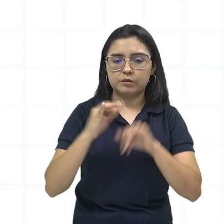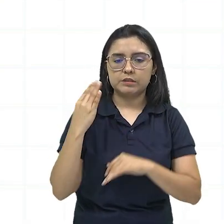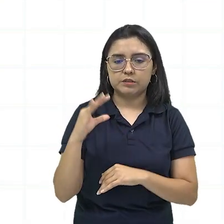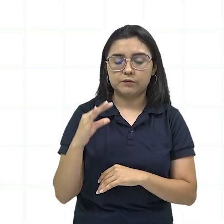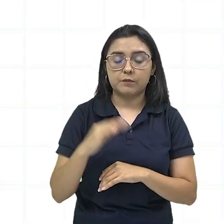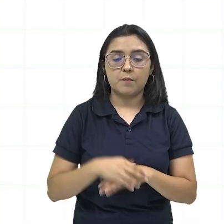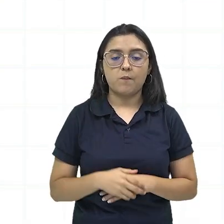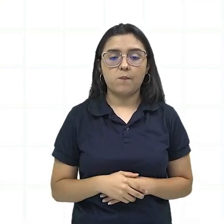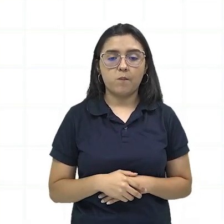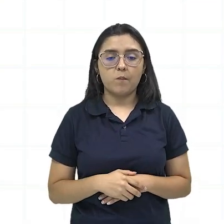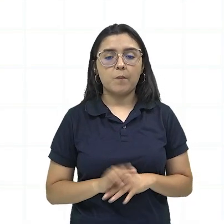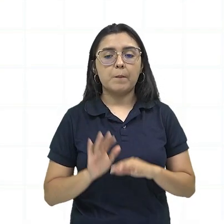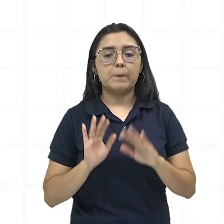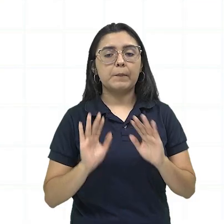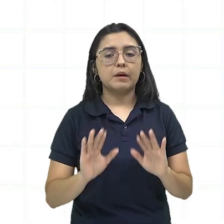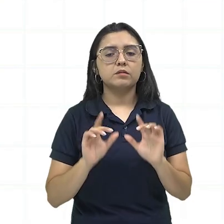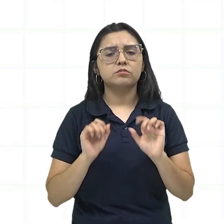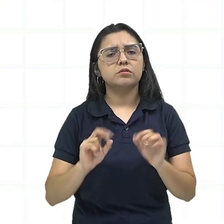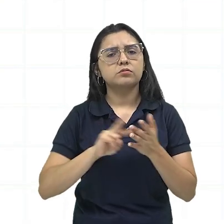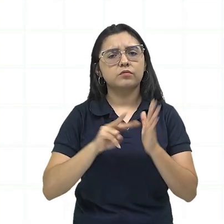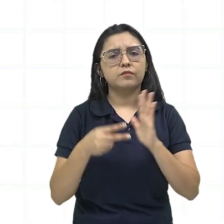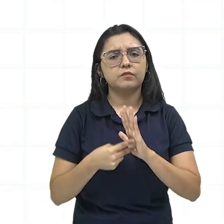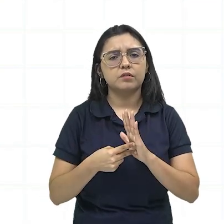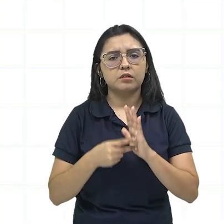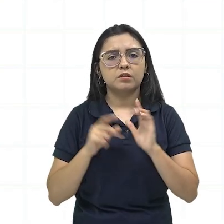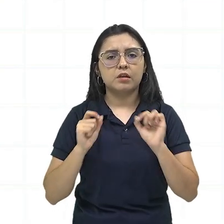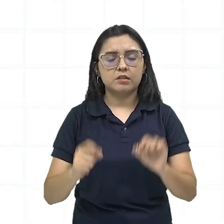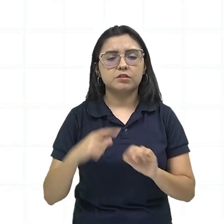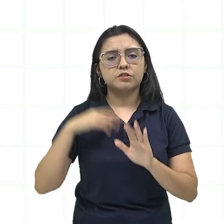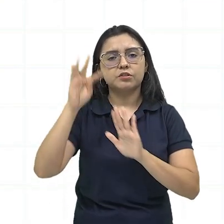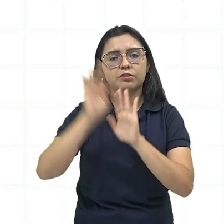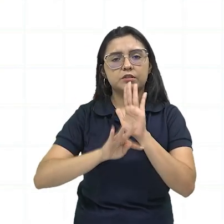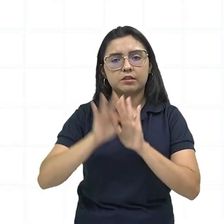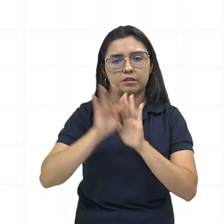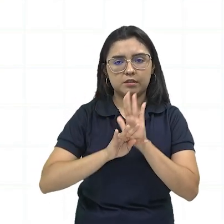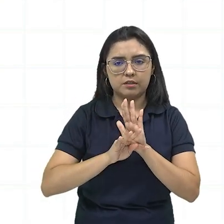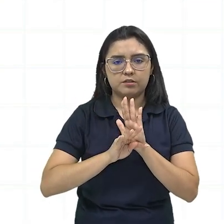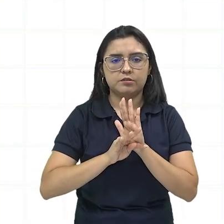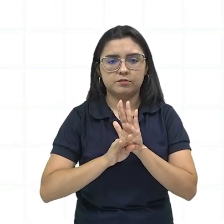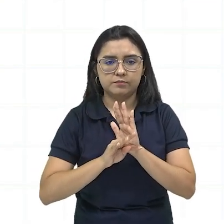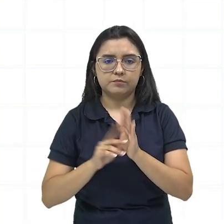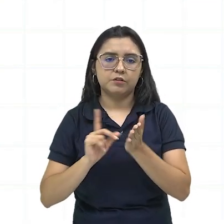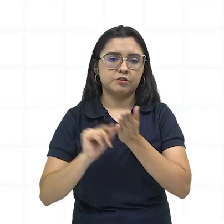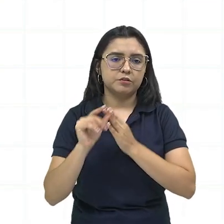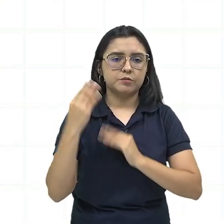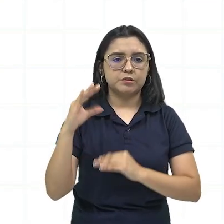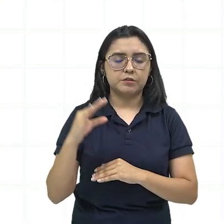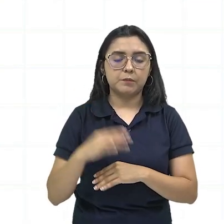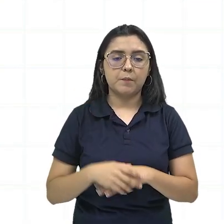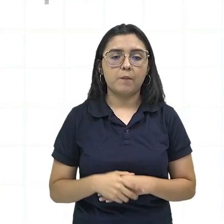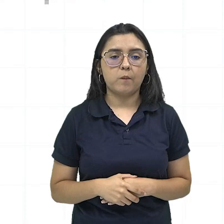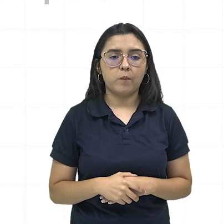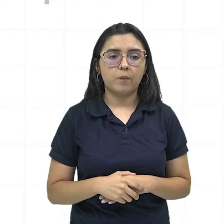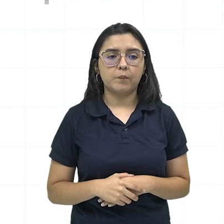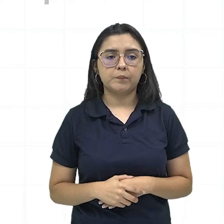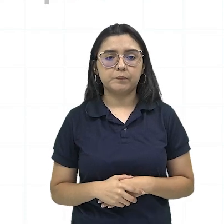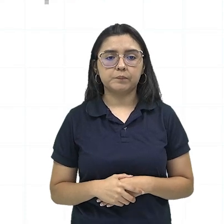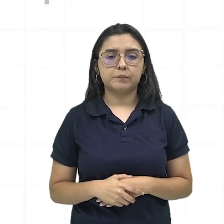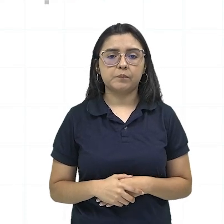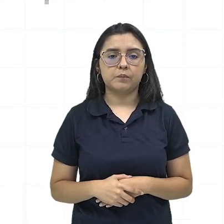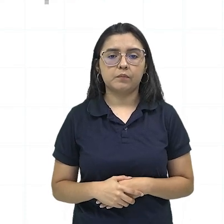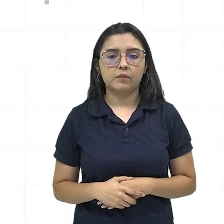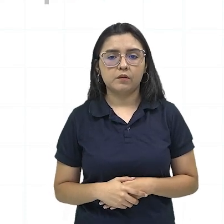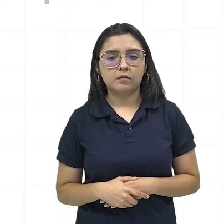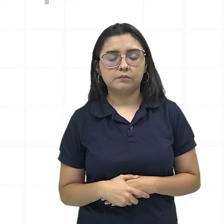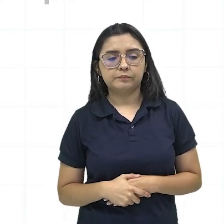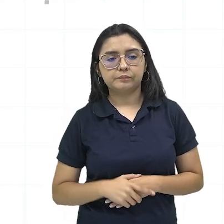científica. Mas aí, o que seriam esses textos de divulgação científica? Vamos lá dar uma olhada? O que são esses textos de divulgação